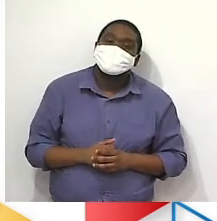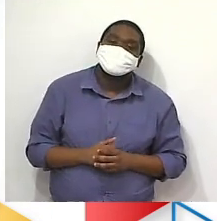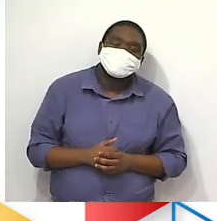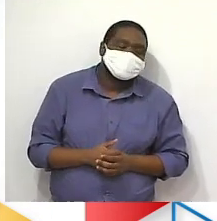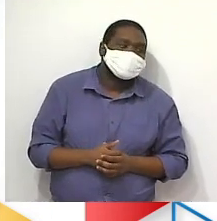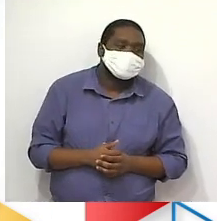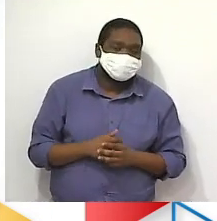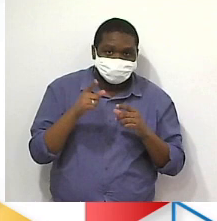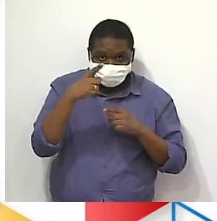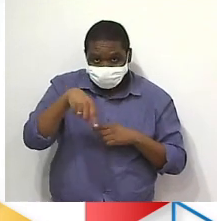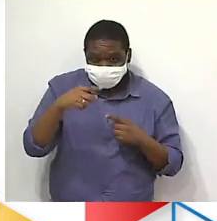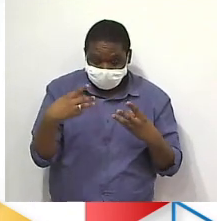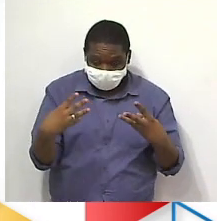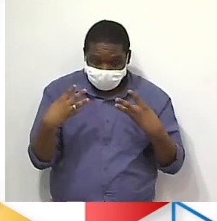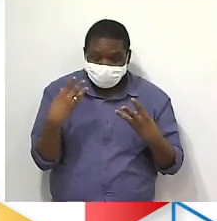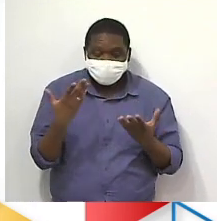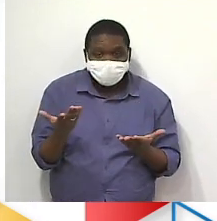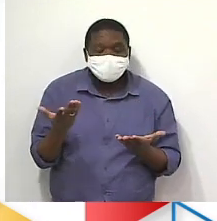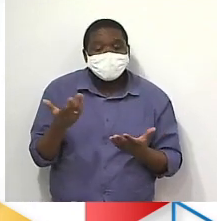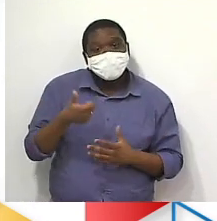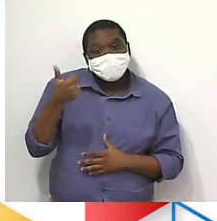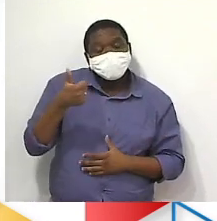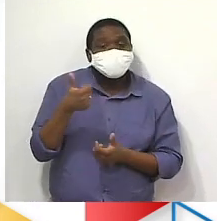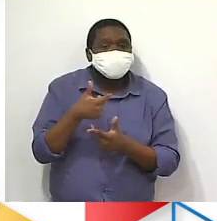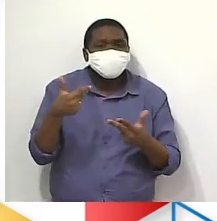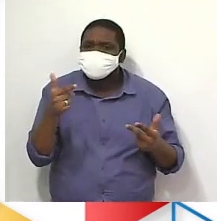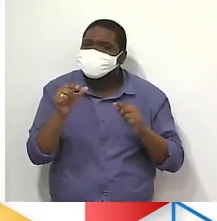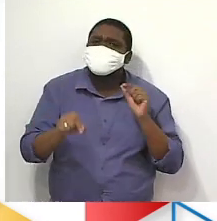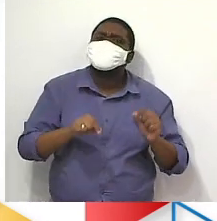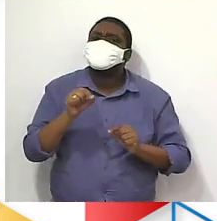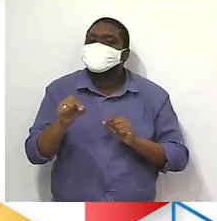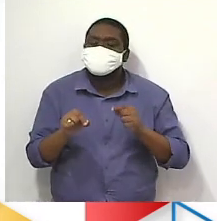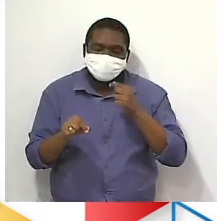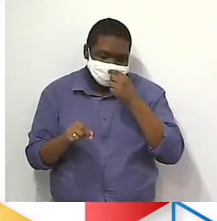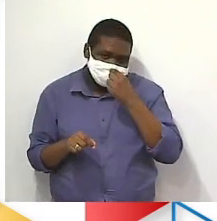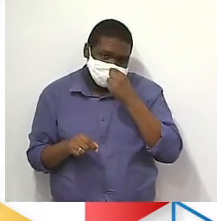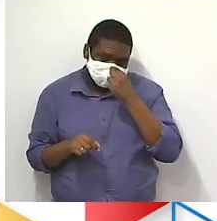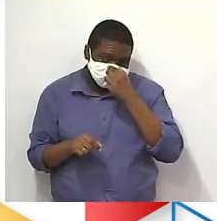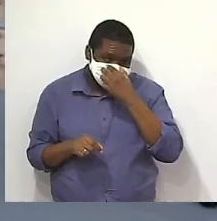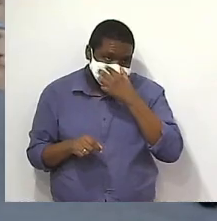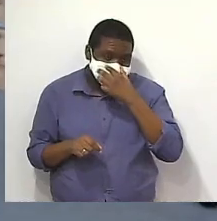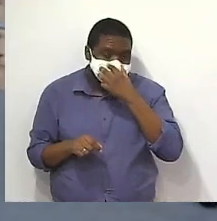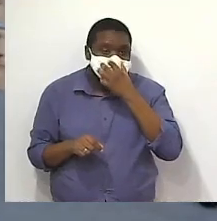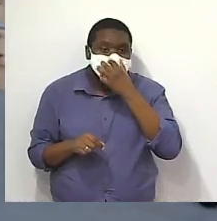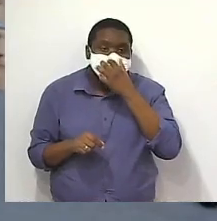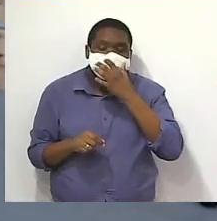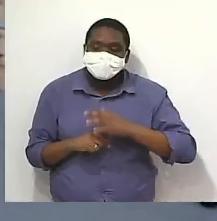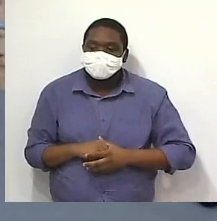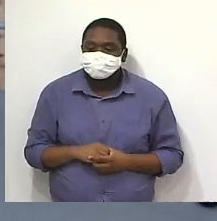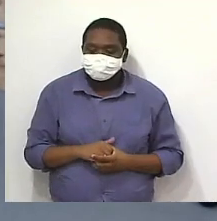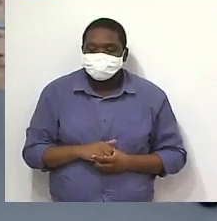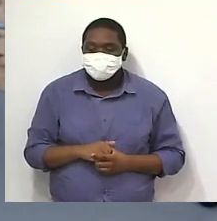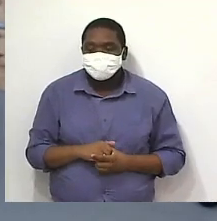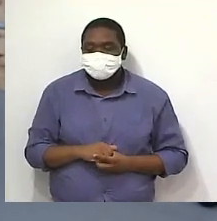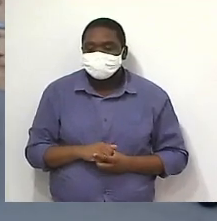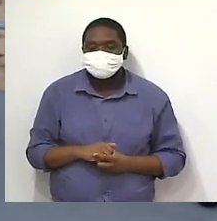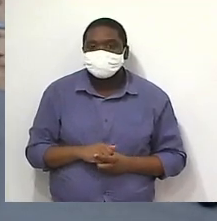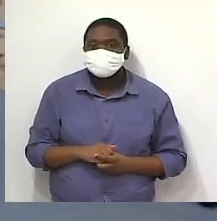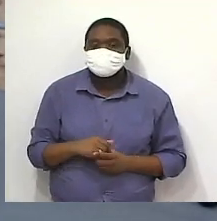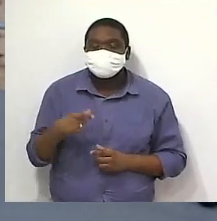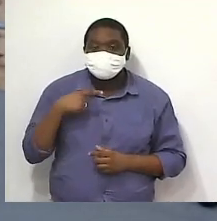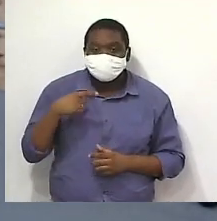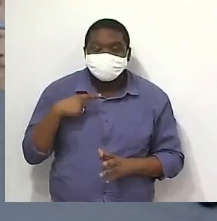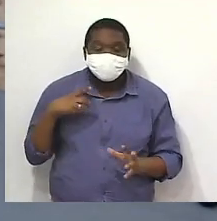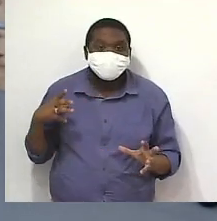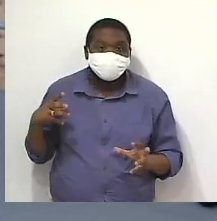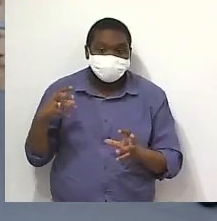mim, ó. Presta bem atenção. A primeira condição foi que, ó, a primeira condição foi que a